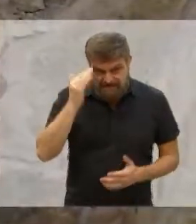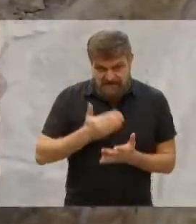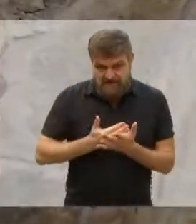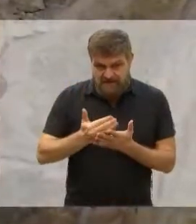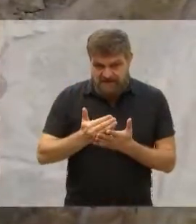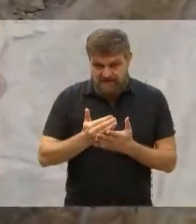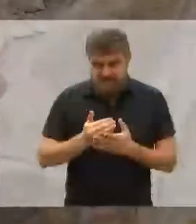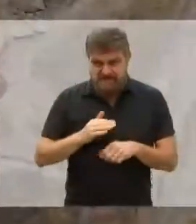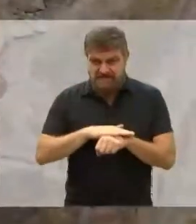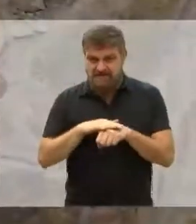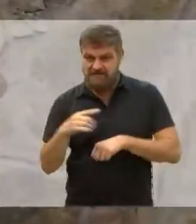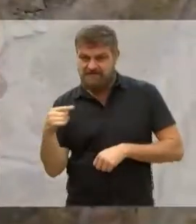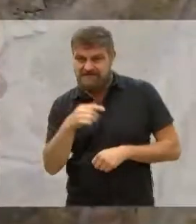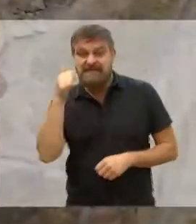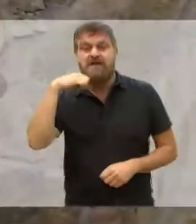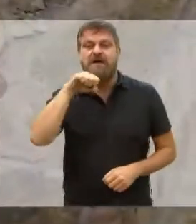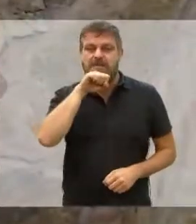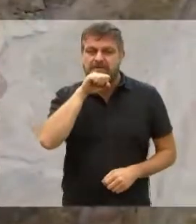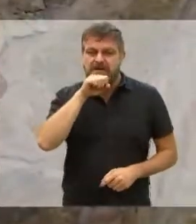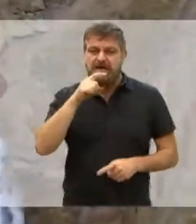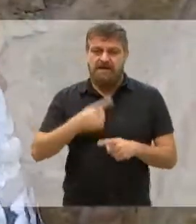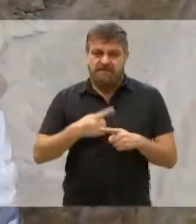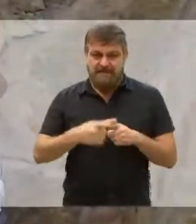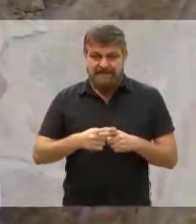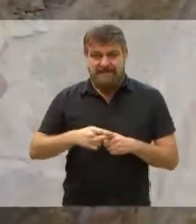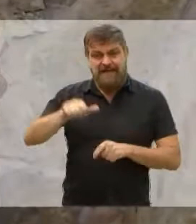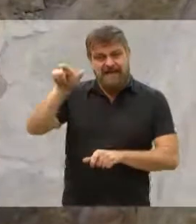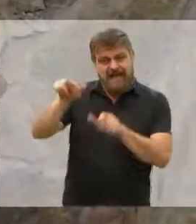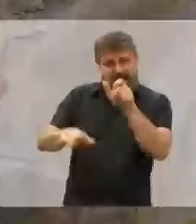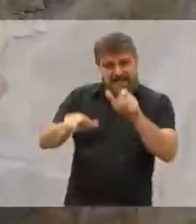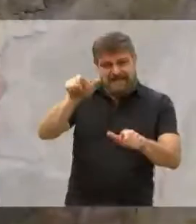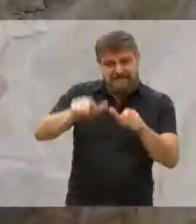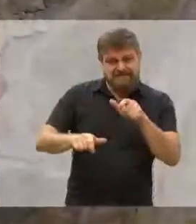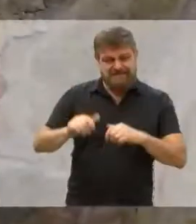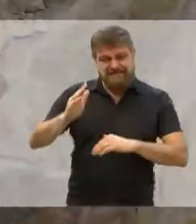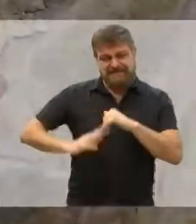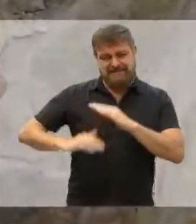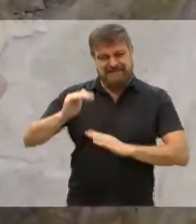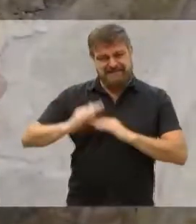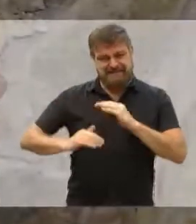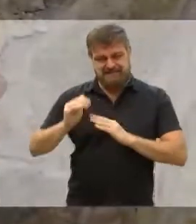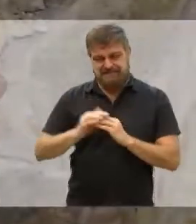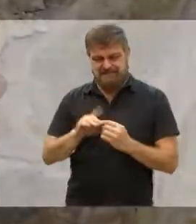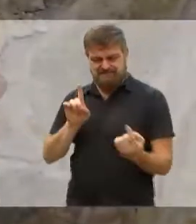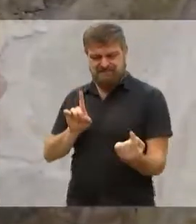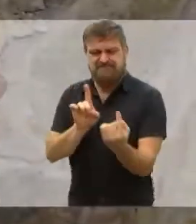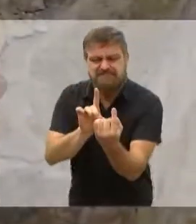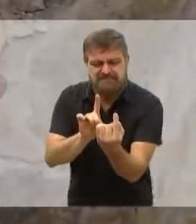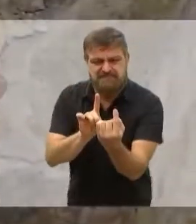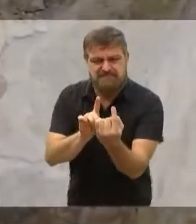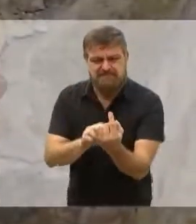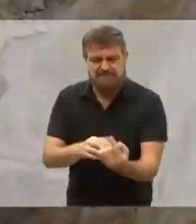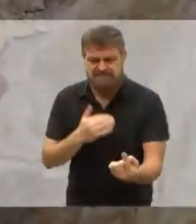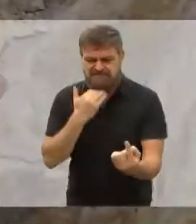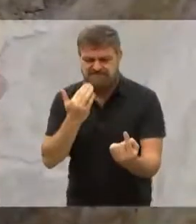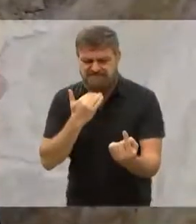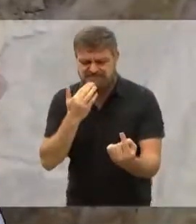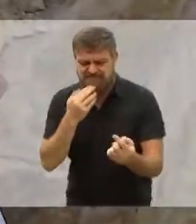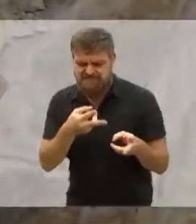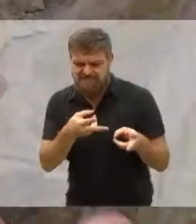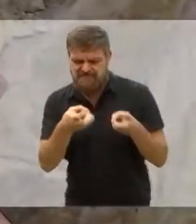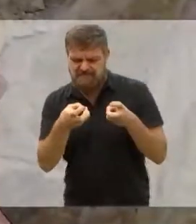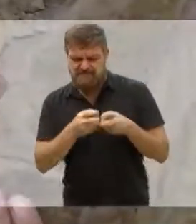Entenderam por que eu comecei com a Patrícia o programa? Porque é assim que as pessoas agem e reagem a